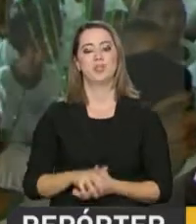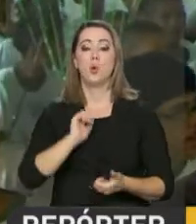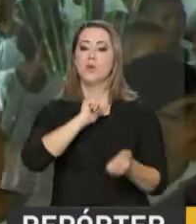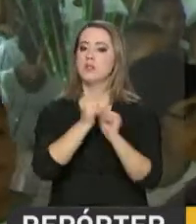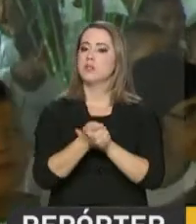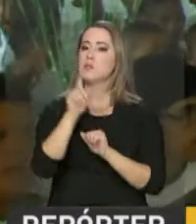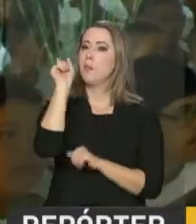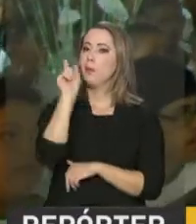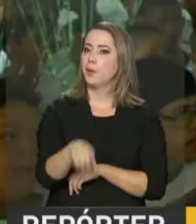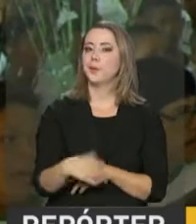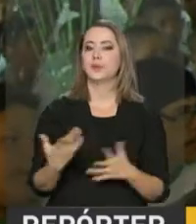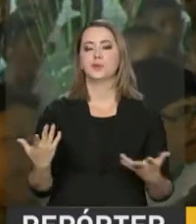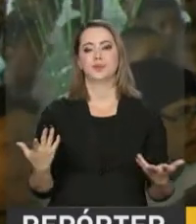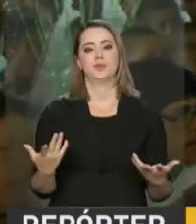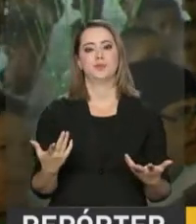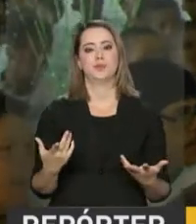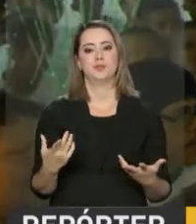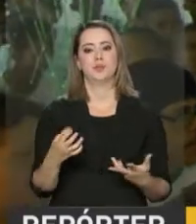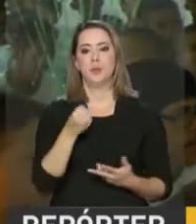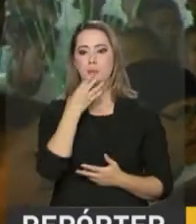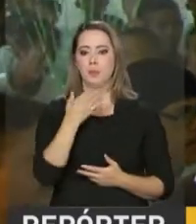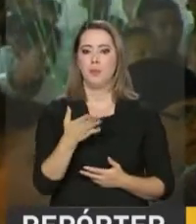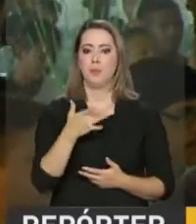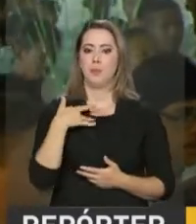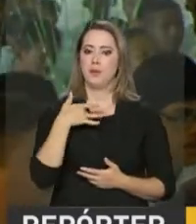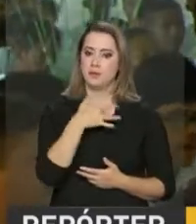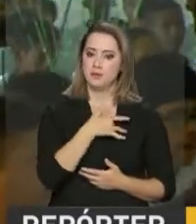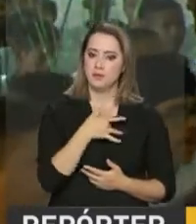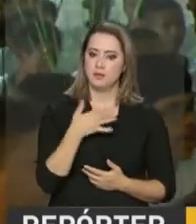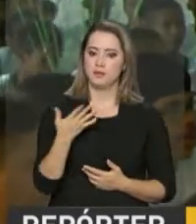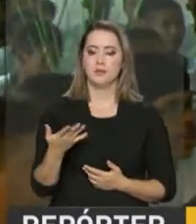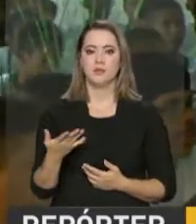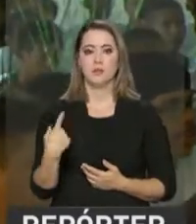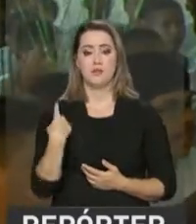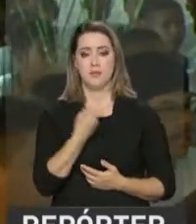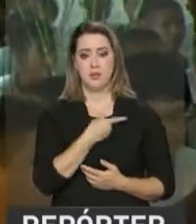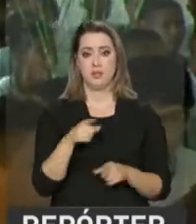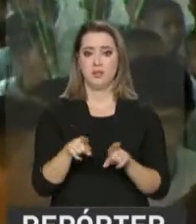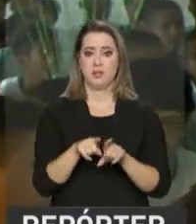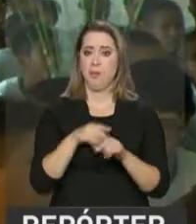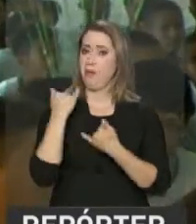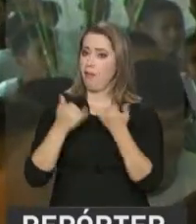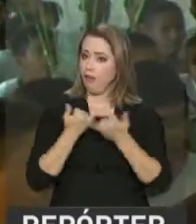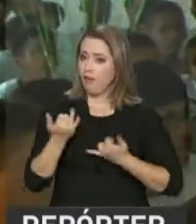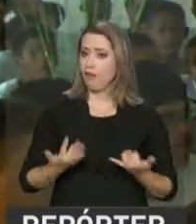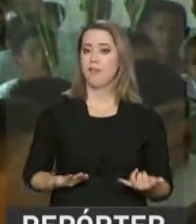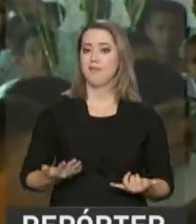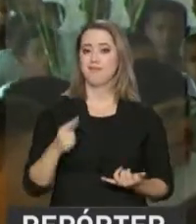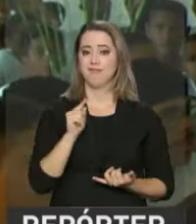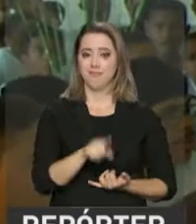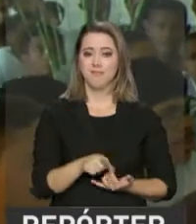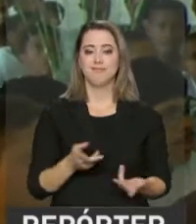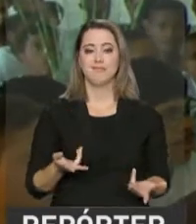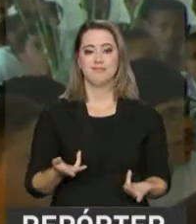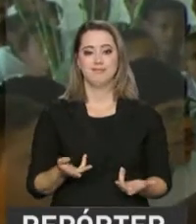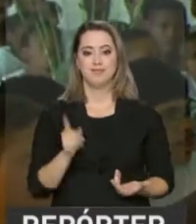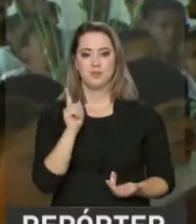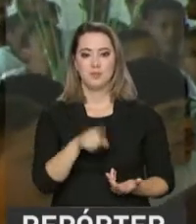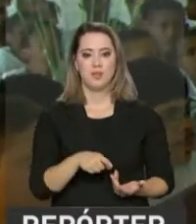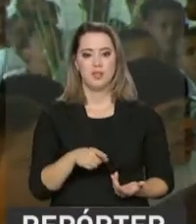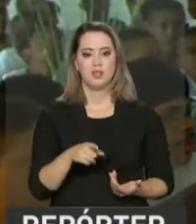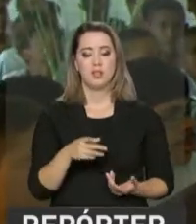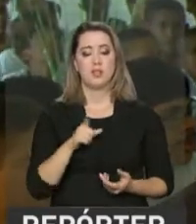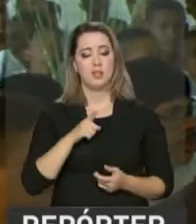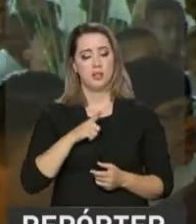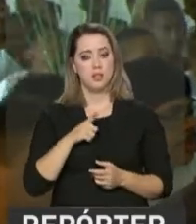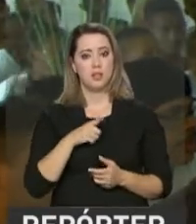uma coisa peça vai passar muito e fazendo sem poder se divertir e ser uma coisa pra